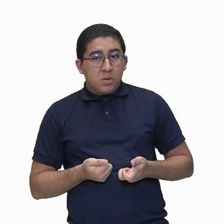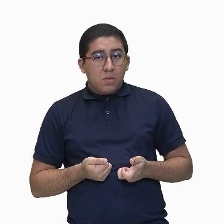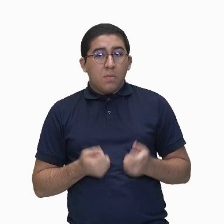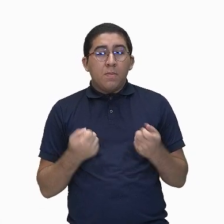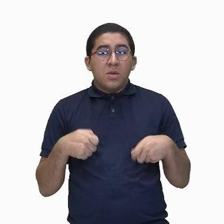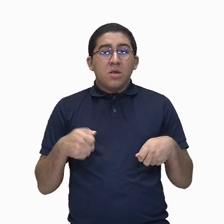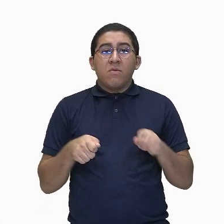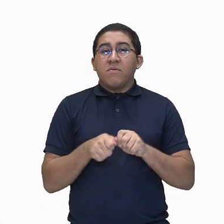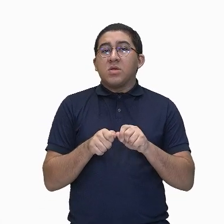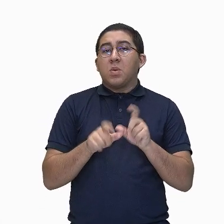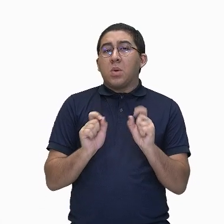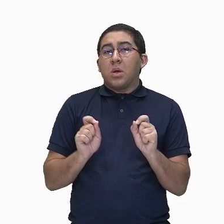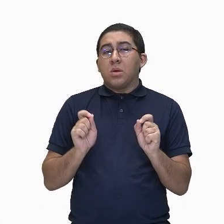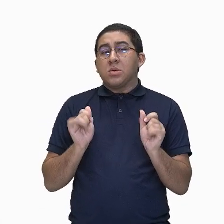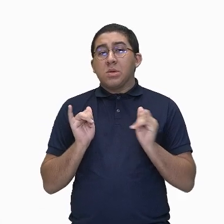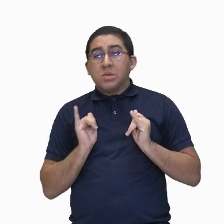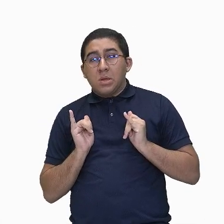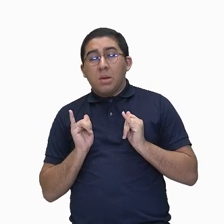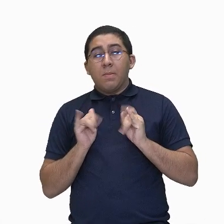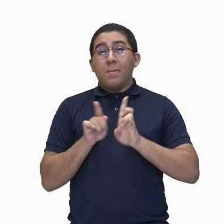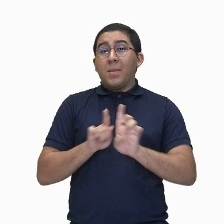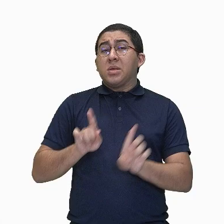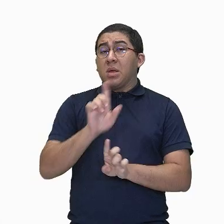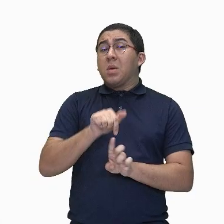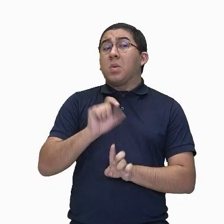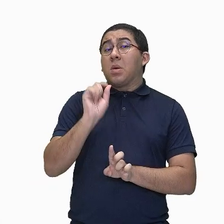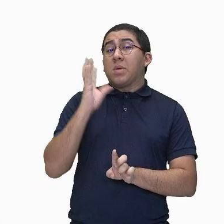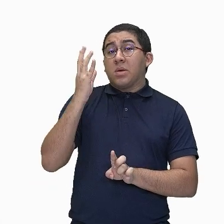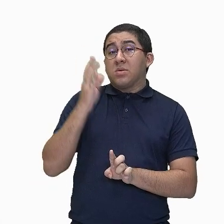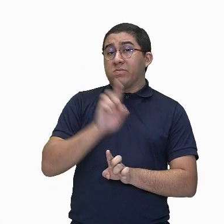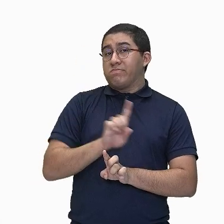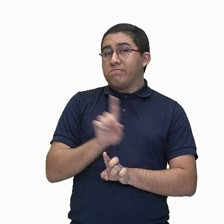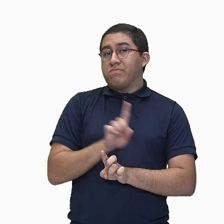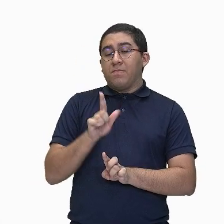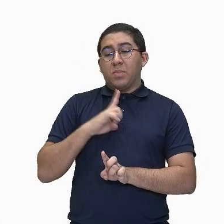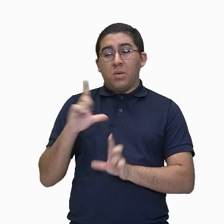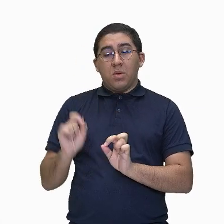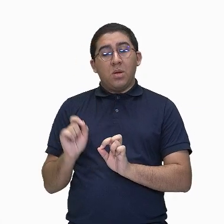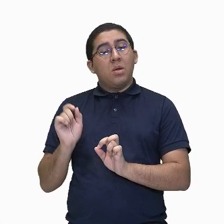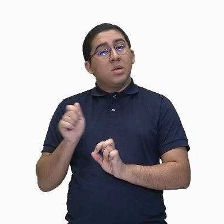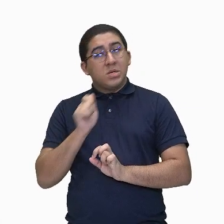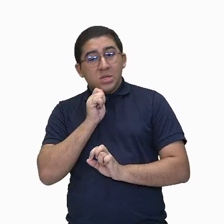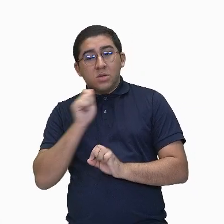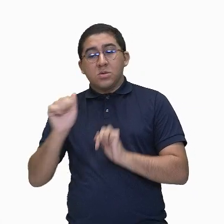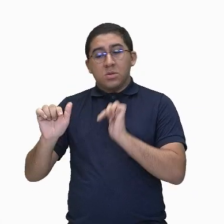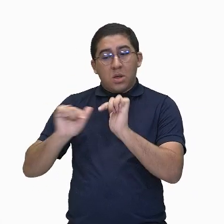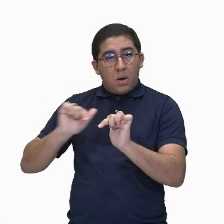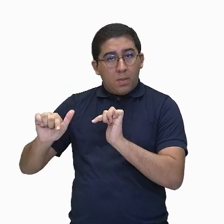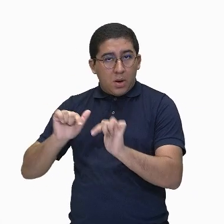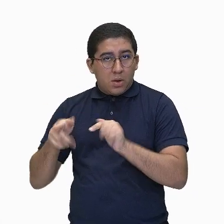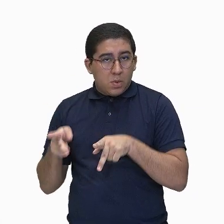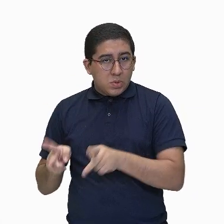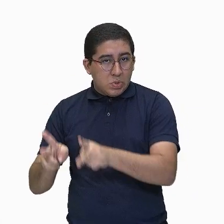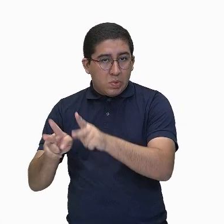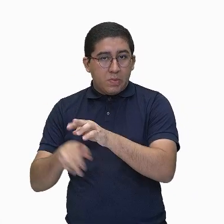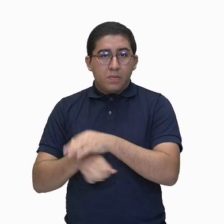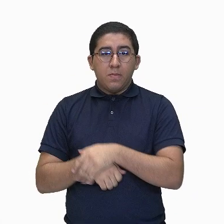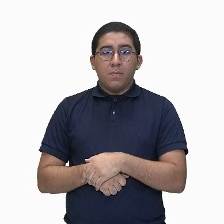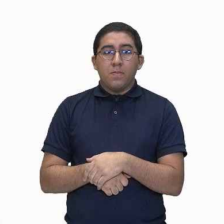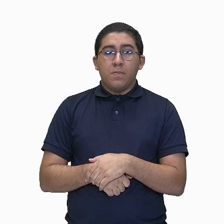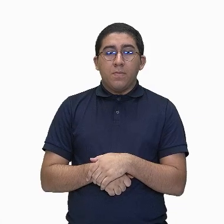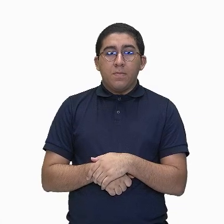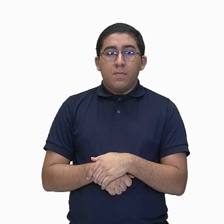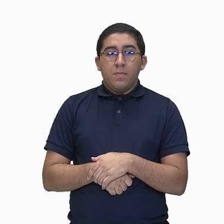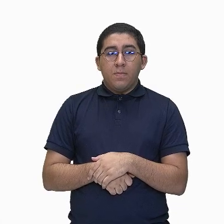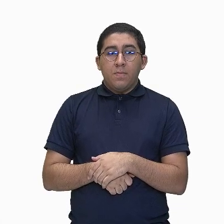que descansar, né? Mas não é o que está acontecendo. Ele, apesar de estar cansado, ele continua a trabalhar.